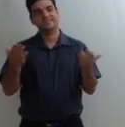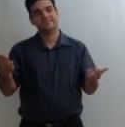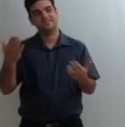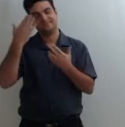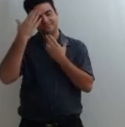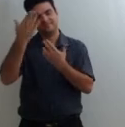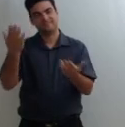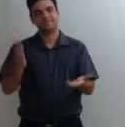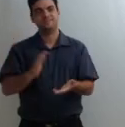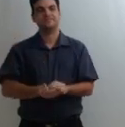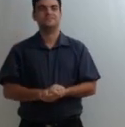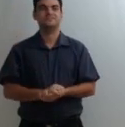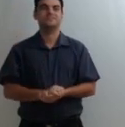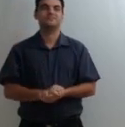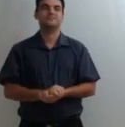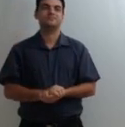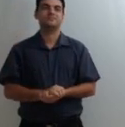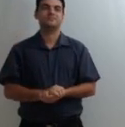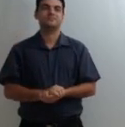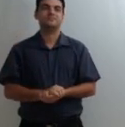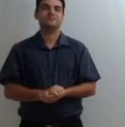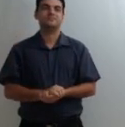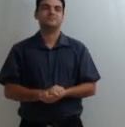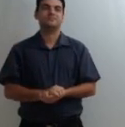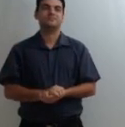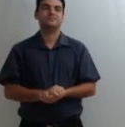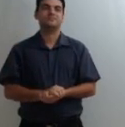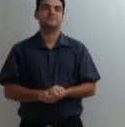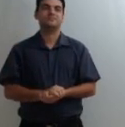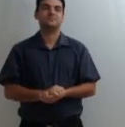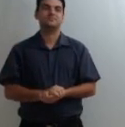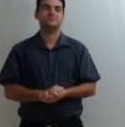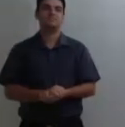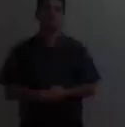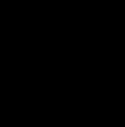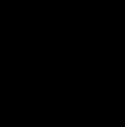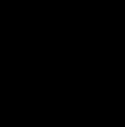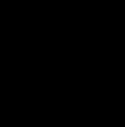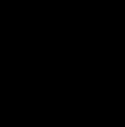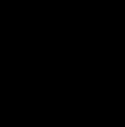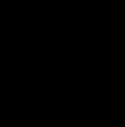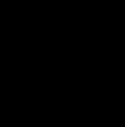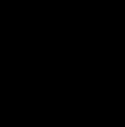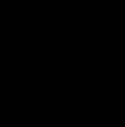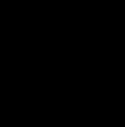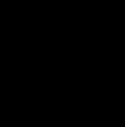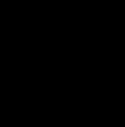ministro. Saúde para todos. Também.